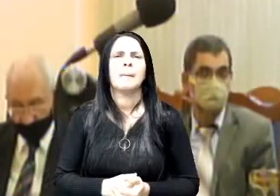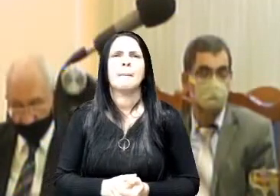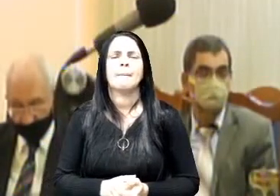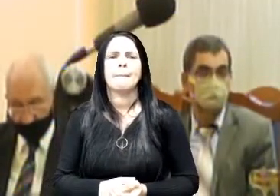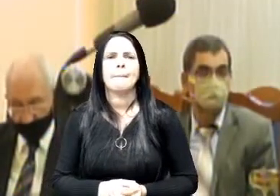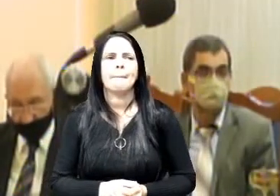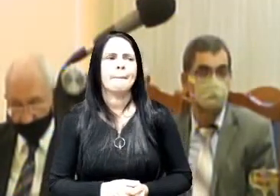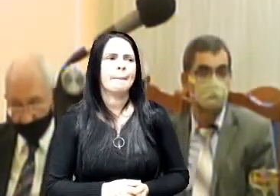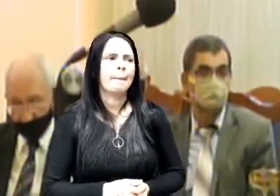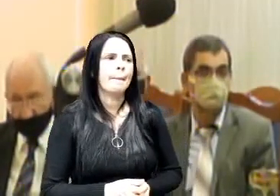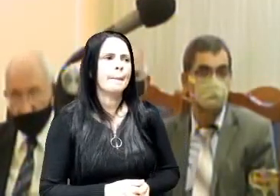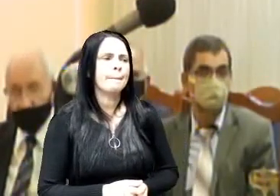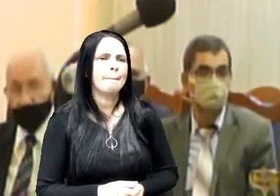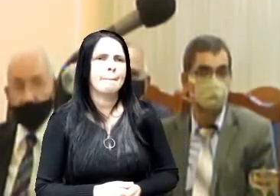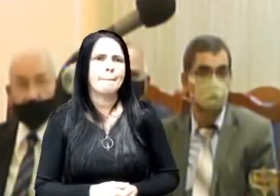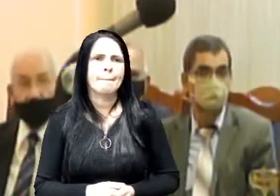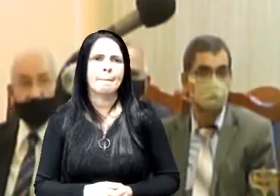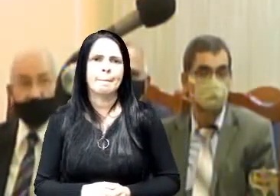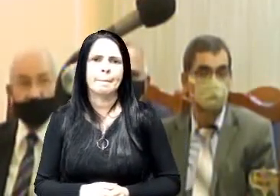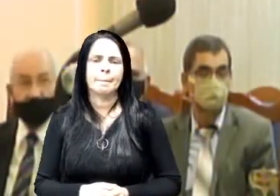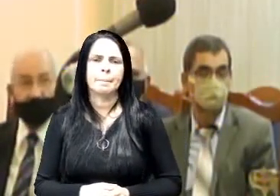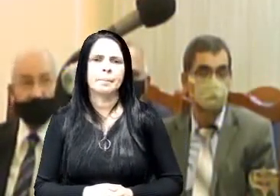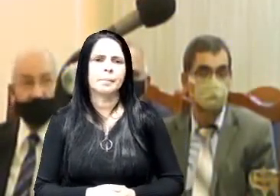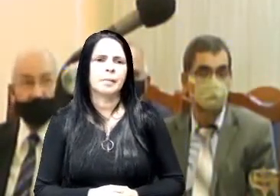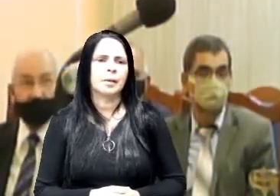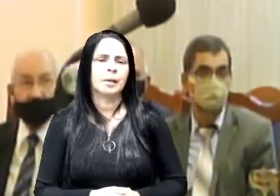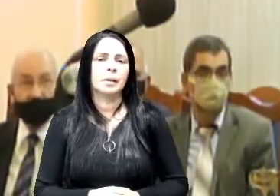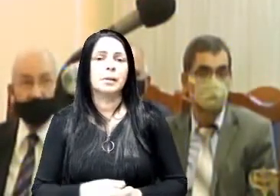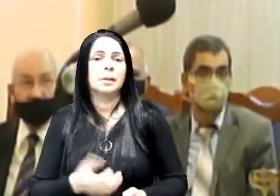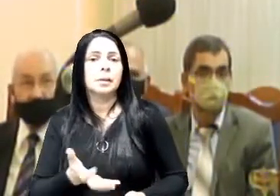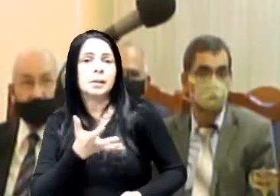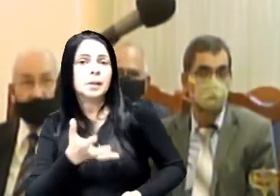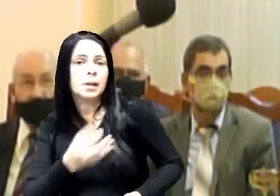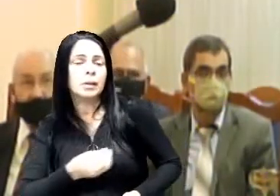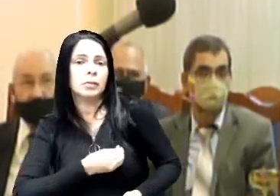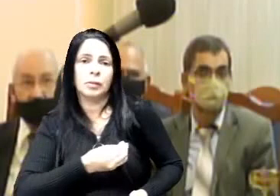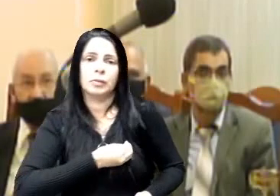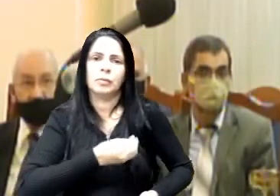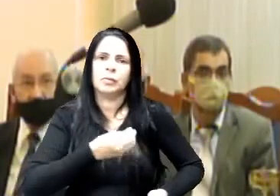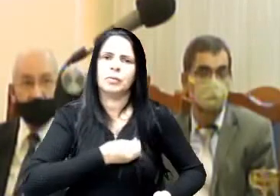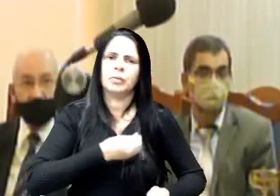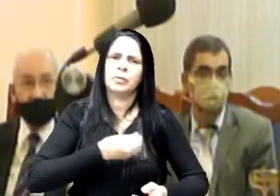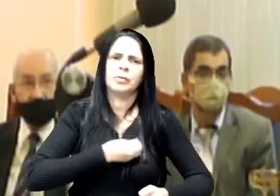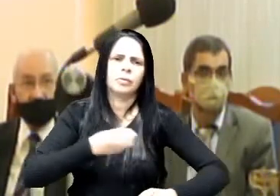piamente querem viver em Cristo Jesus,